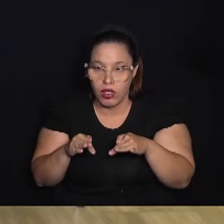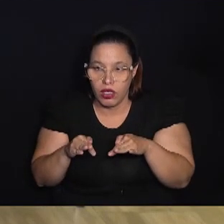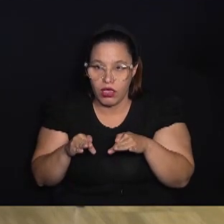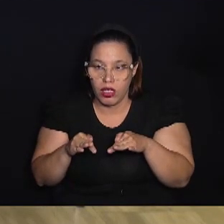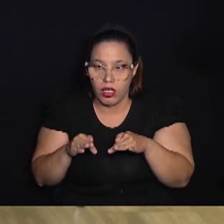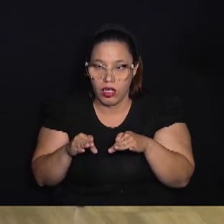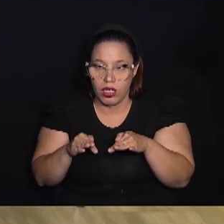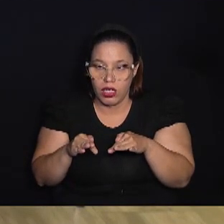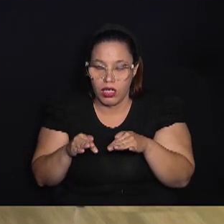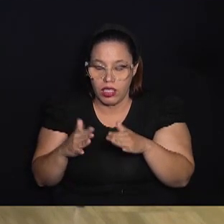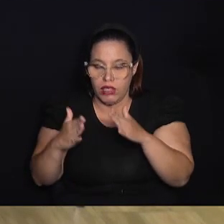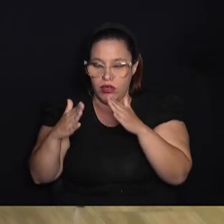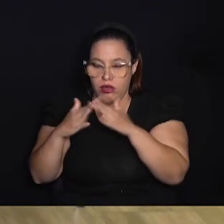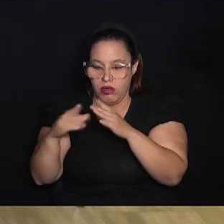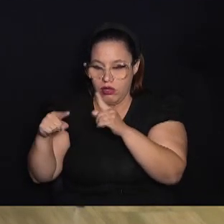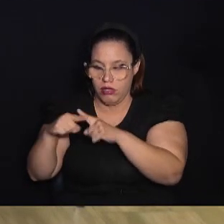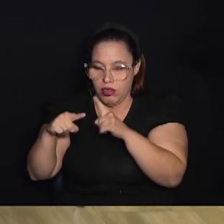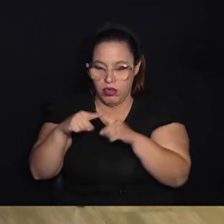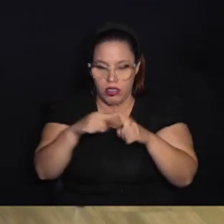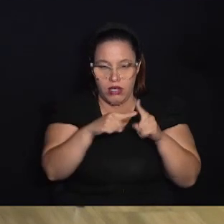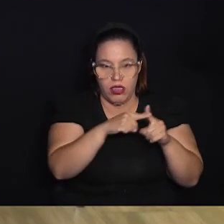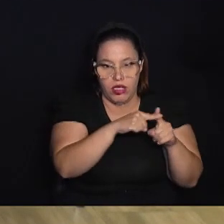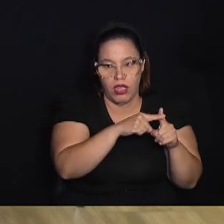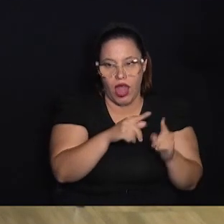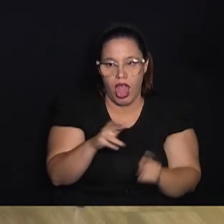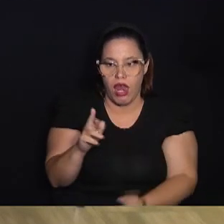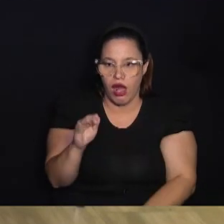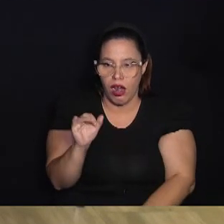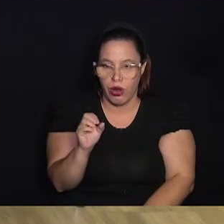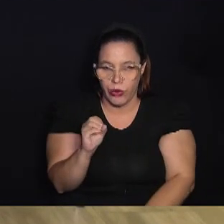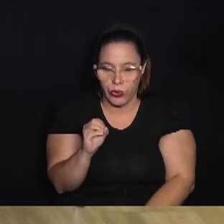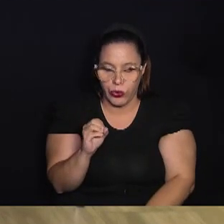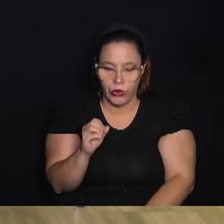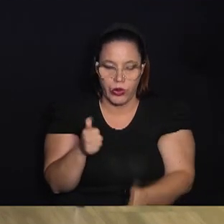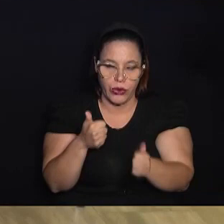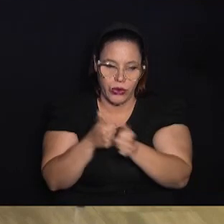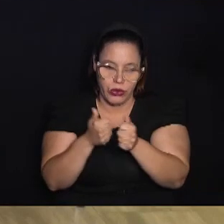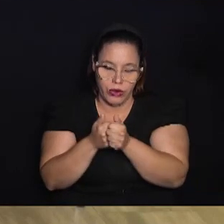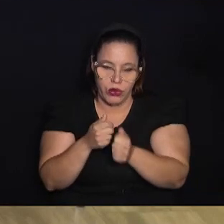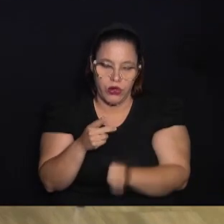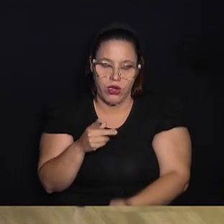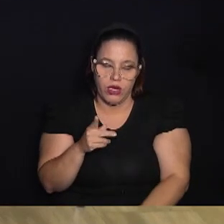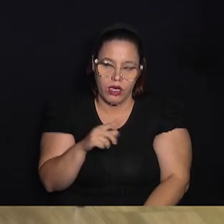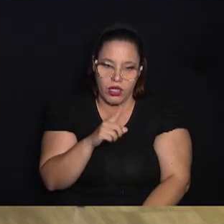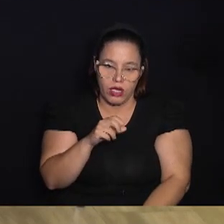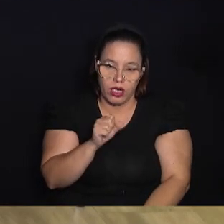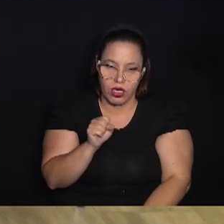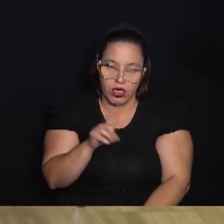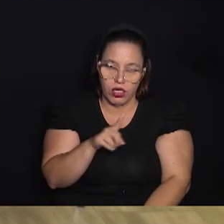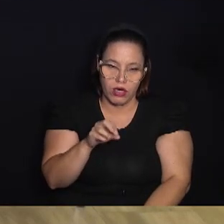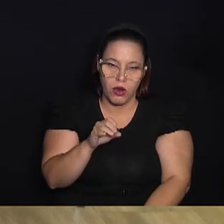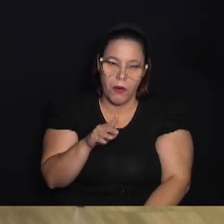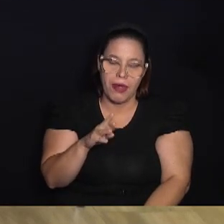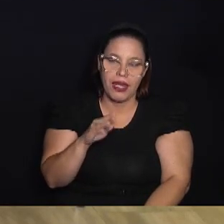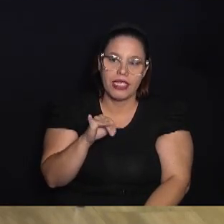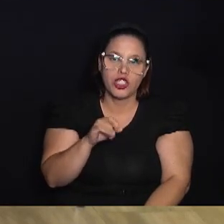esse cemitério ali perto do Largo São Benedito perto da igreja de São Benedito que é uma igreja fundada pelo mestre Tito não viu terminar na obra